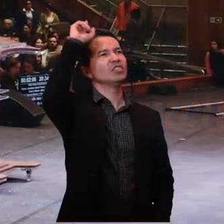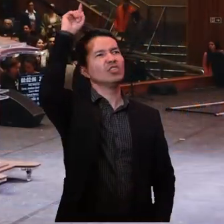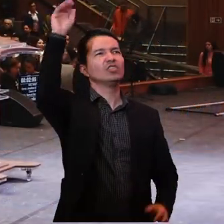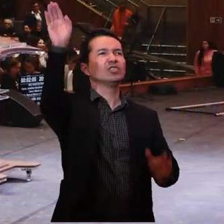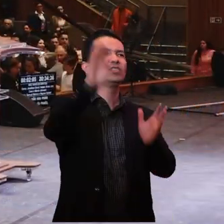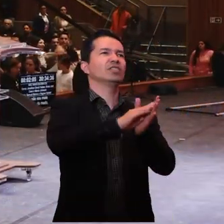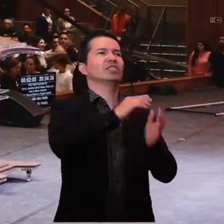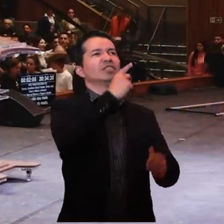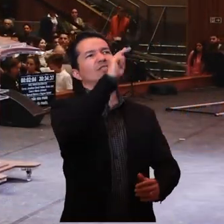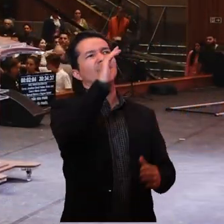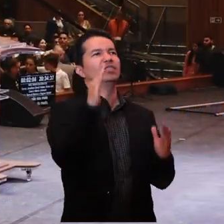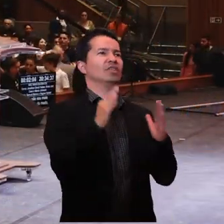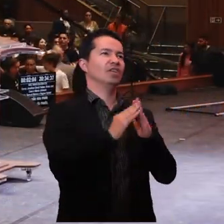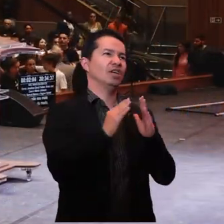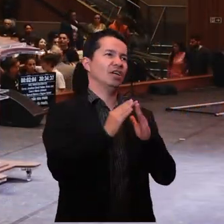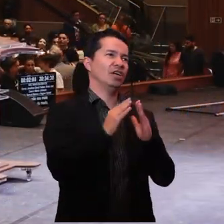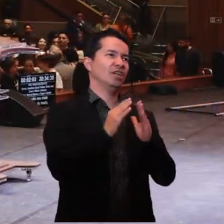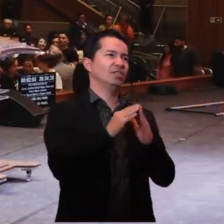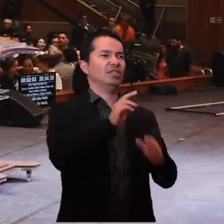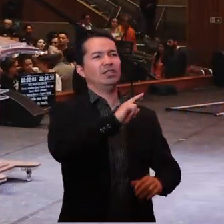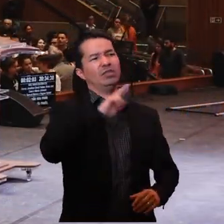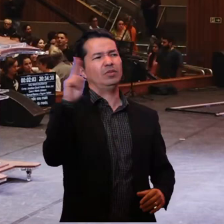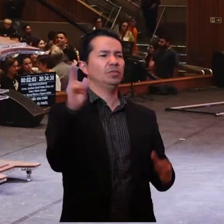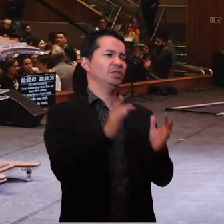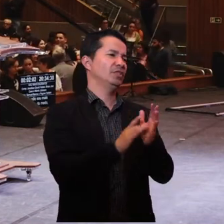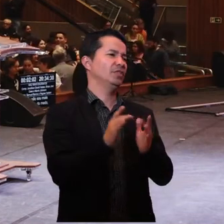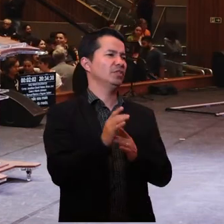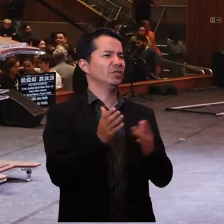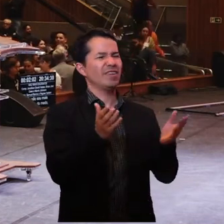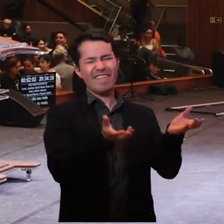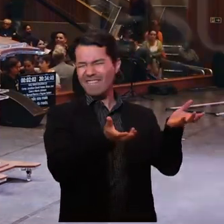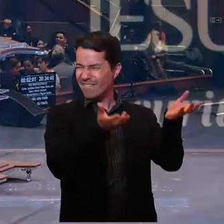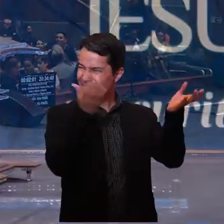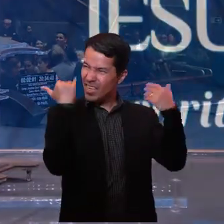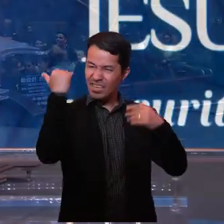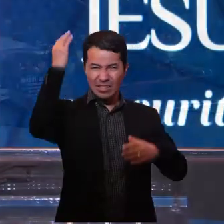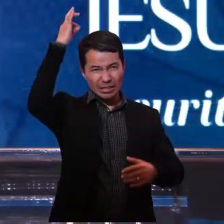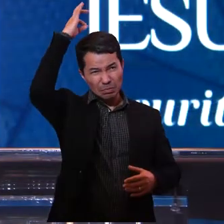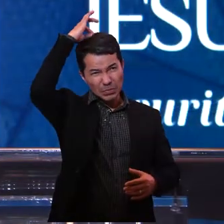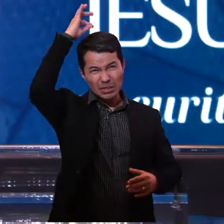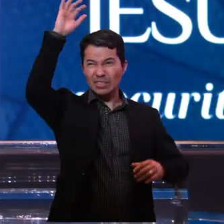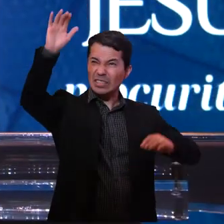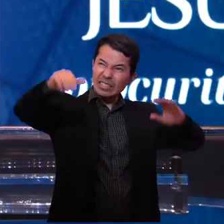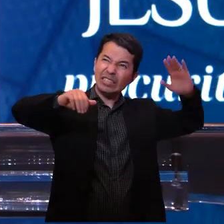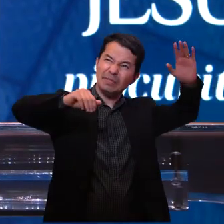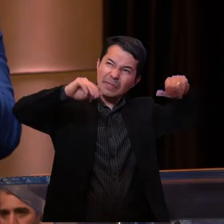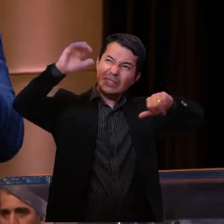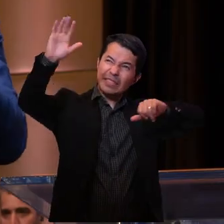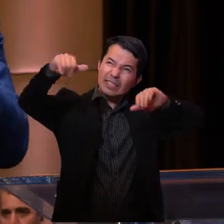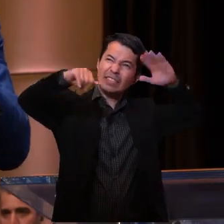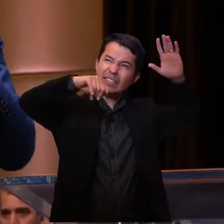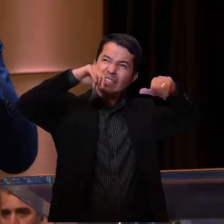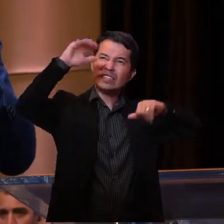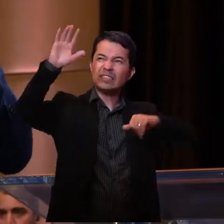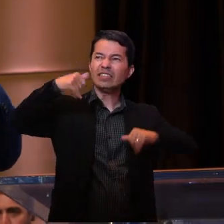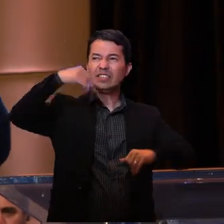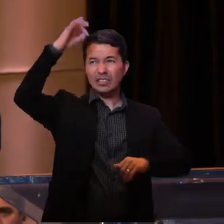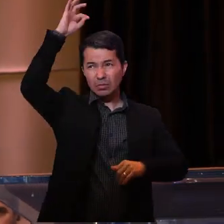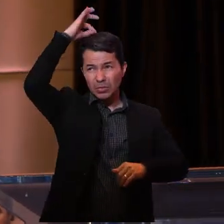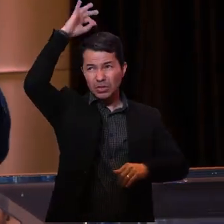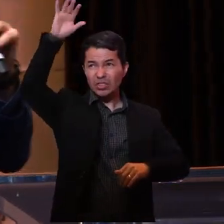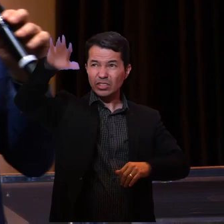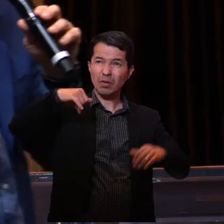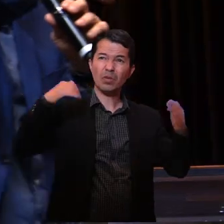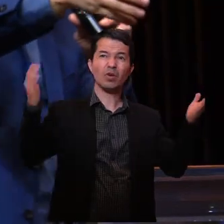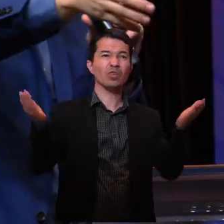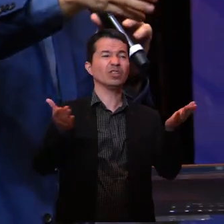chegar na sua casa, em nome de Jesus. Venha, venha, venha. Não resista à voz do Espírito. Se Ele te chamou hoje, venha receber